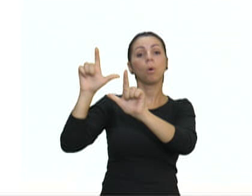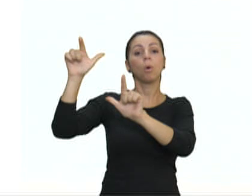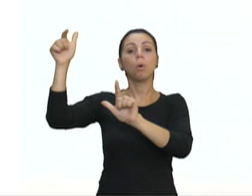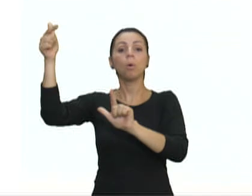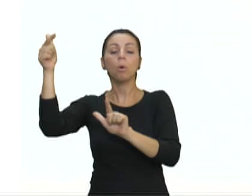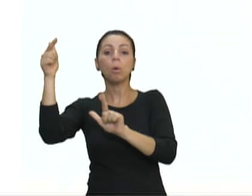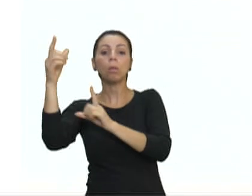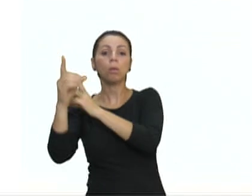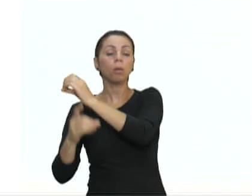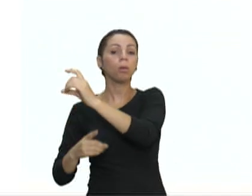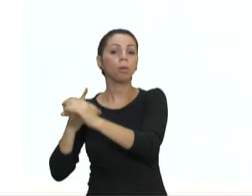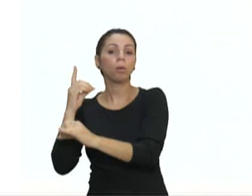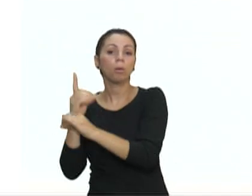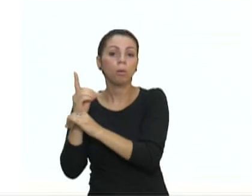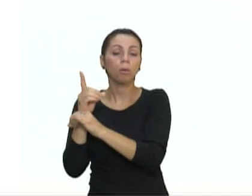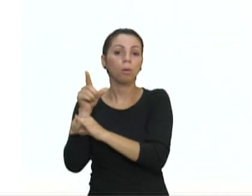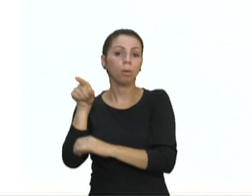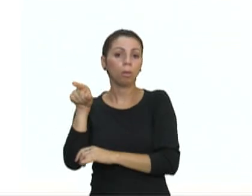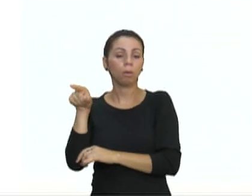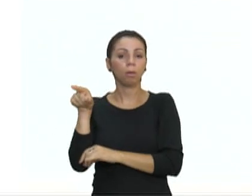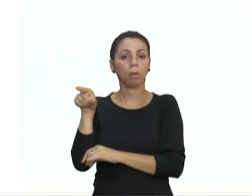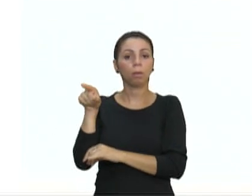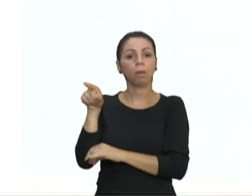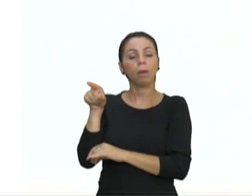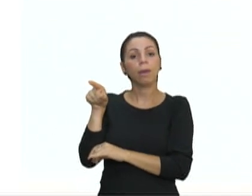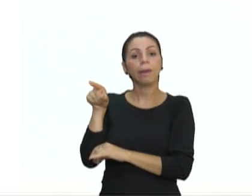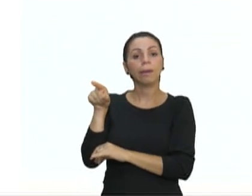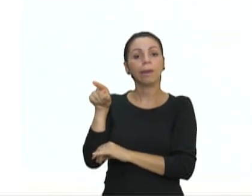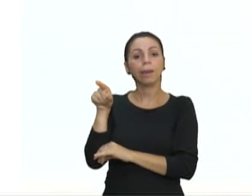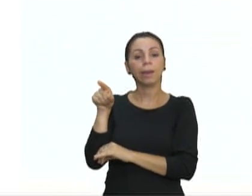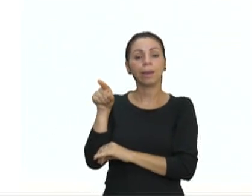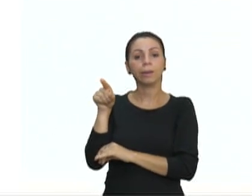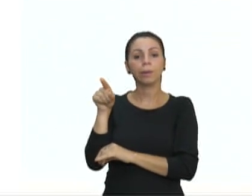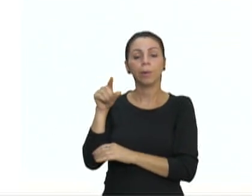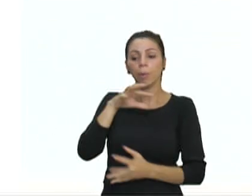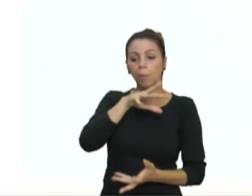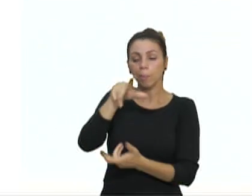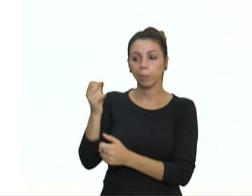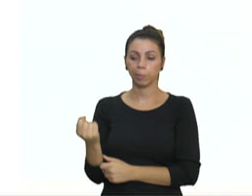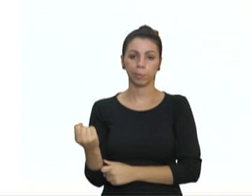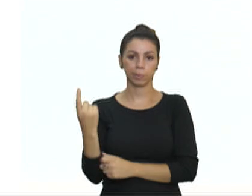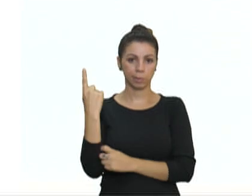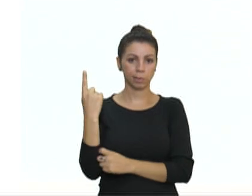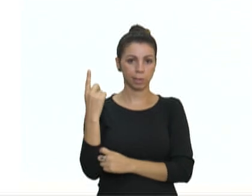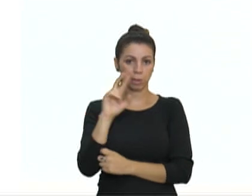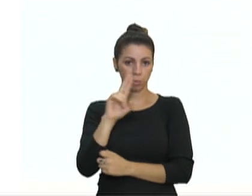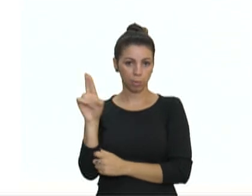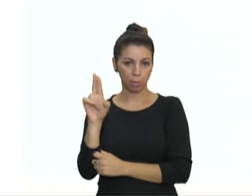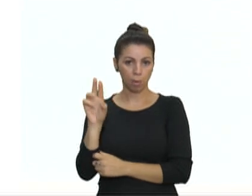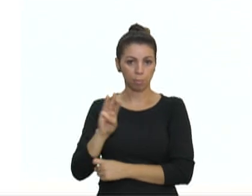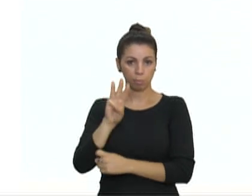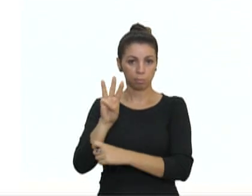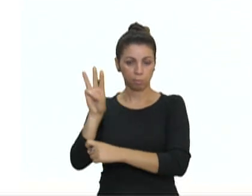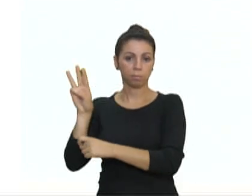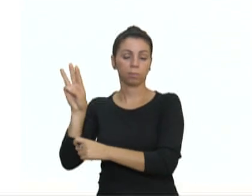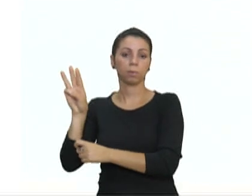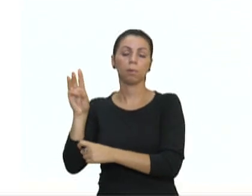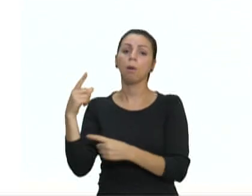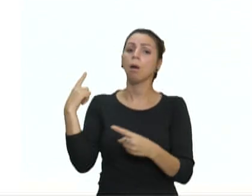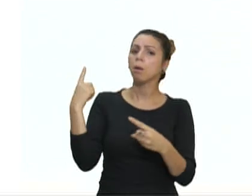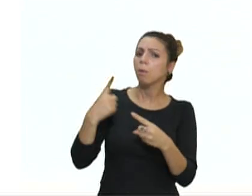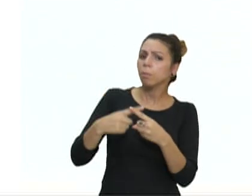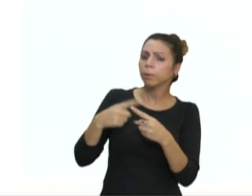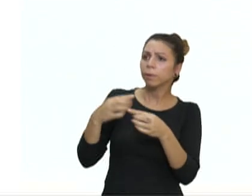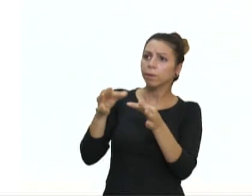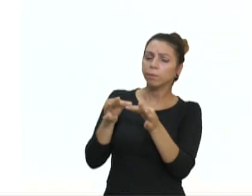matéria bem detalhada do mundo estranho, tá? Uma matéria explicando por que à medida que a